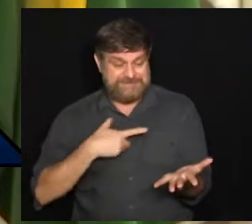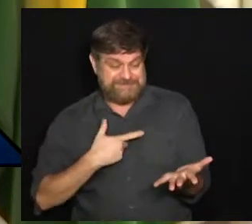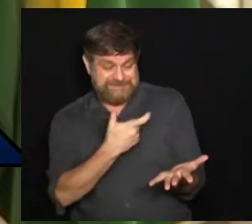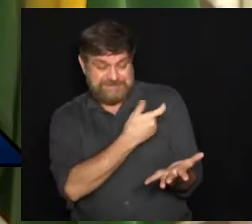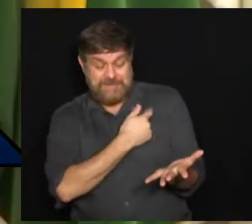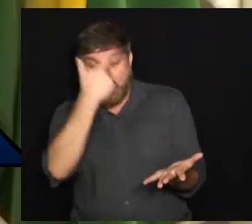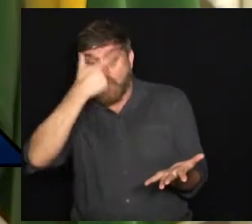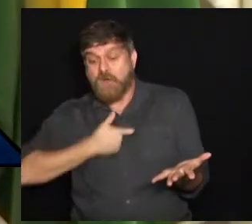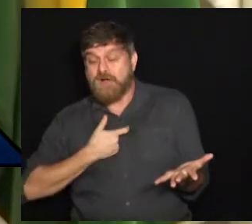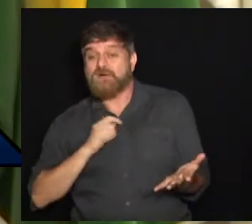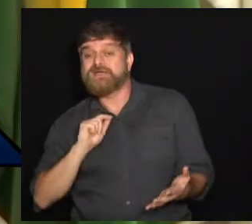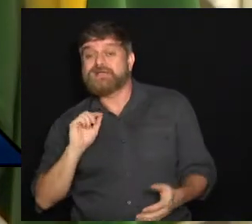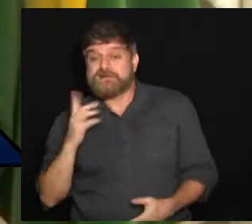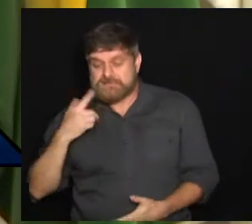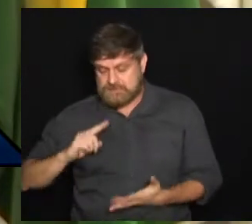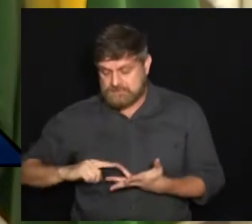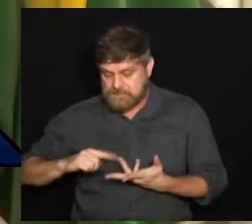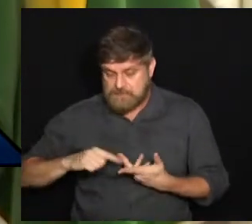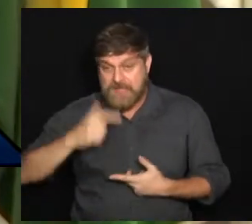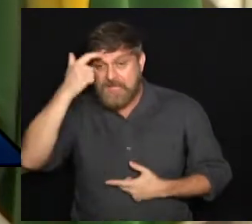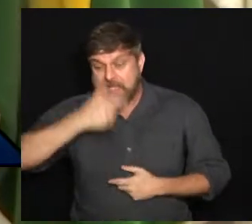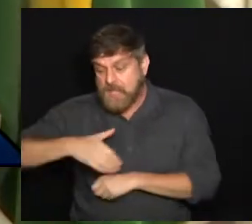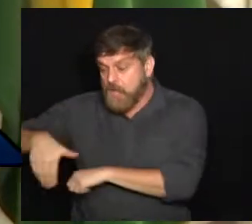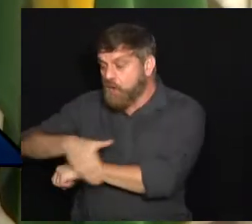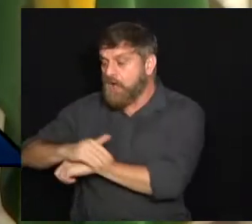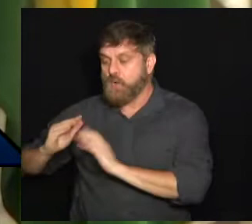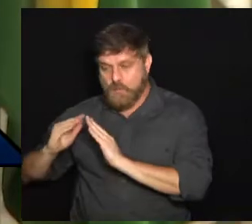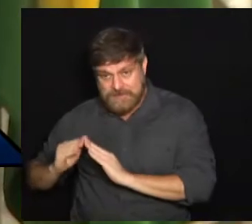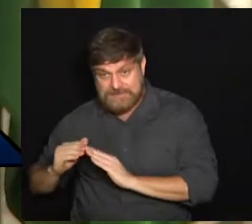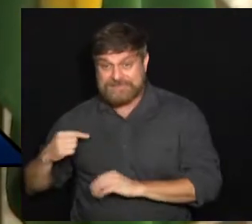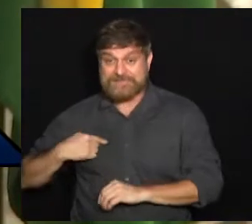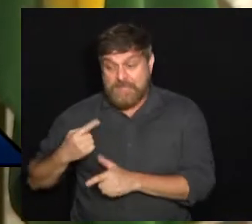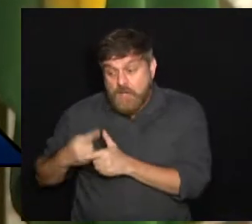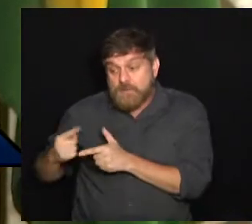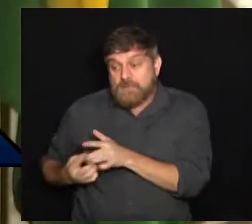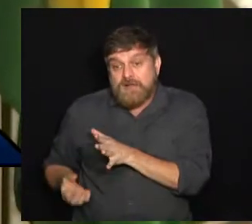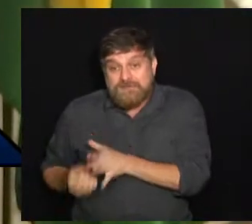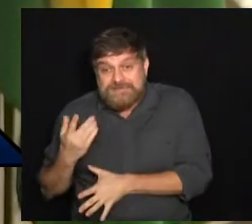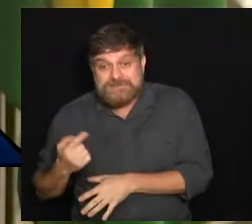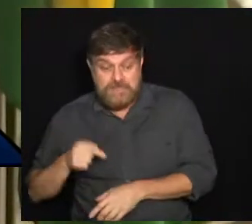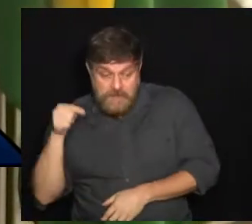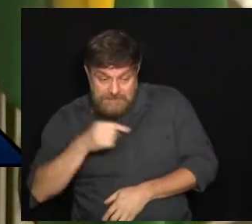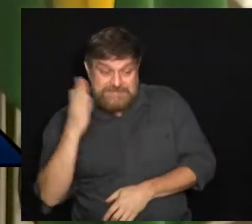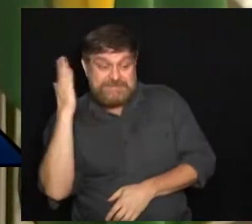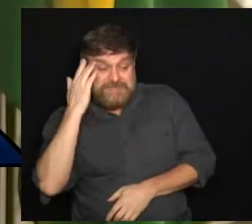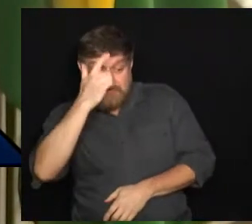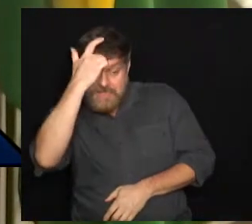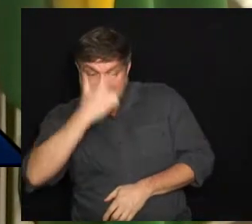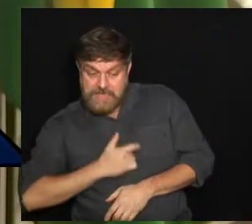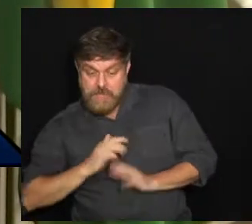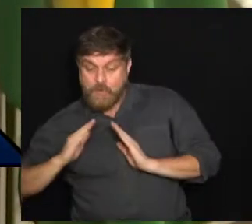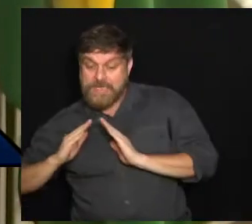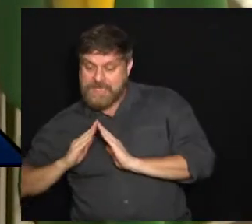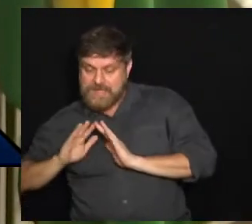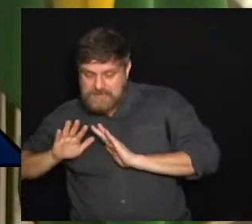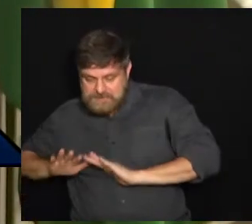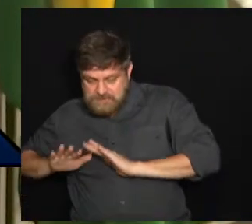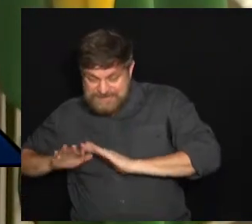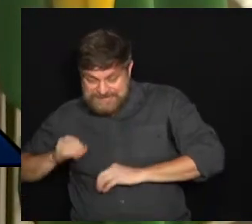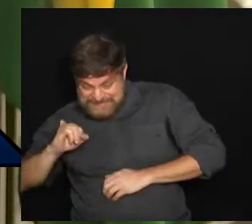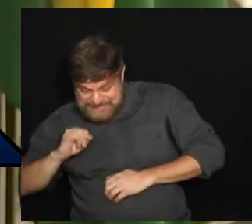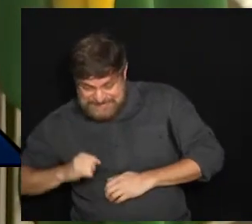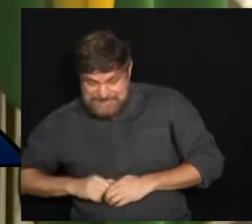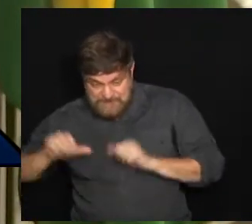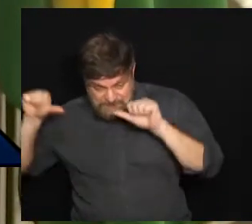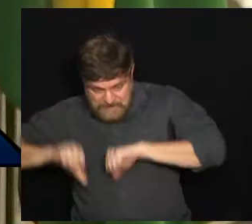quadro respiratório, estou aqui, moro na rua tal, estou com esse problema. Preciso que vocês saibam que eu estou assim, mas eu vou ficar em casa e se eu precisar,